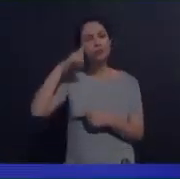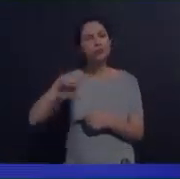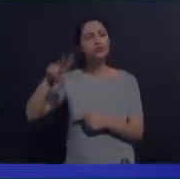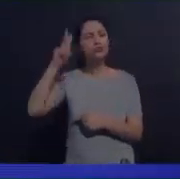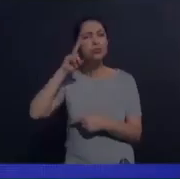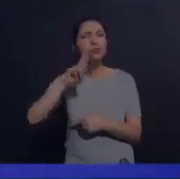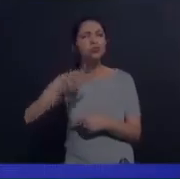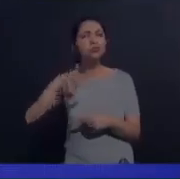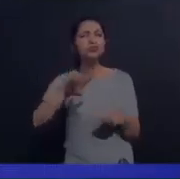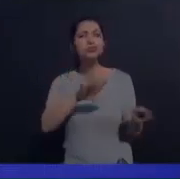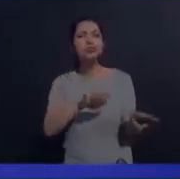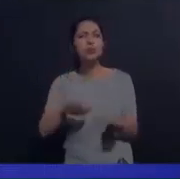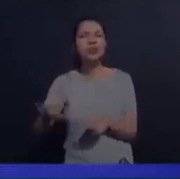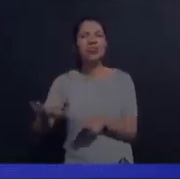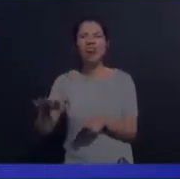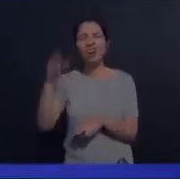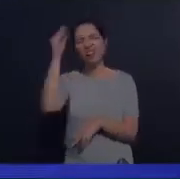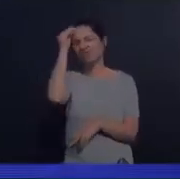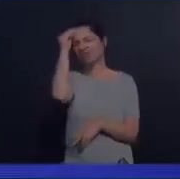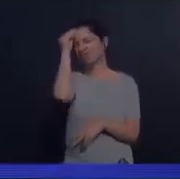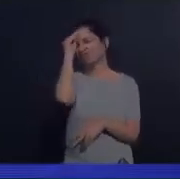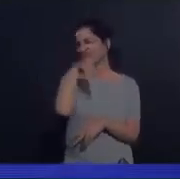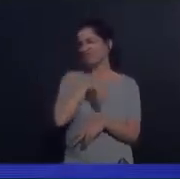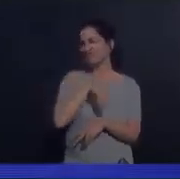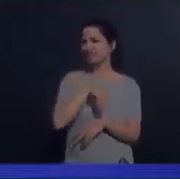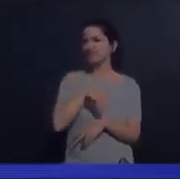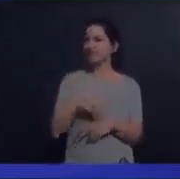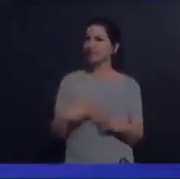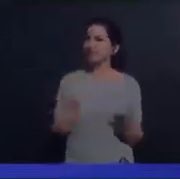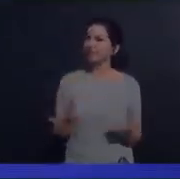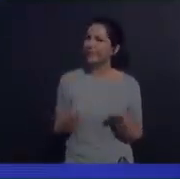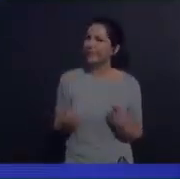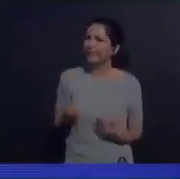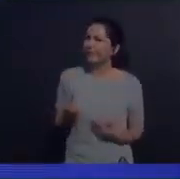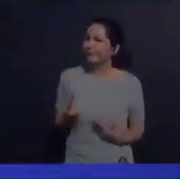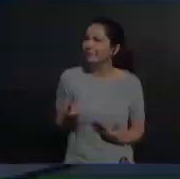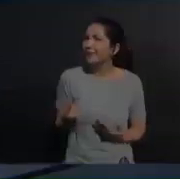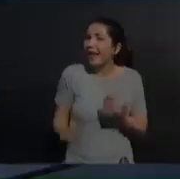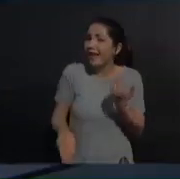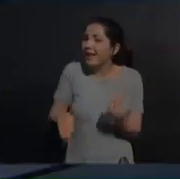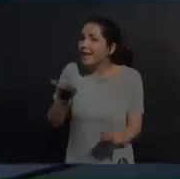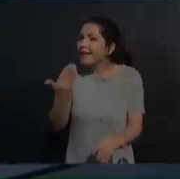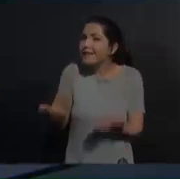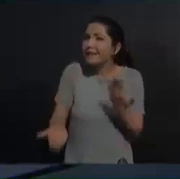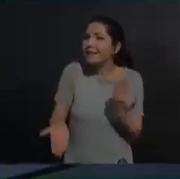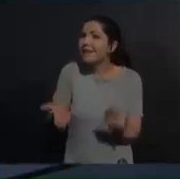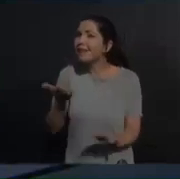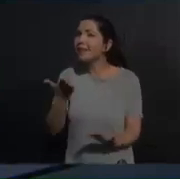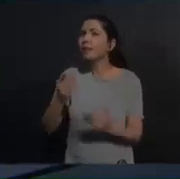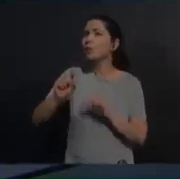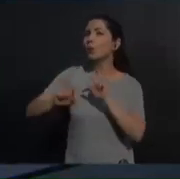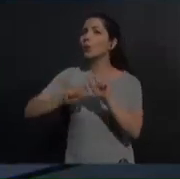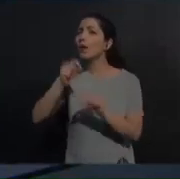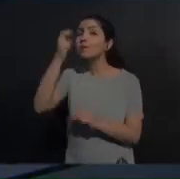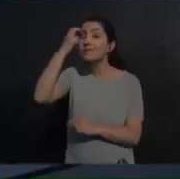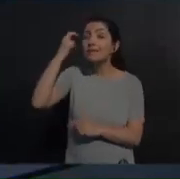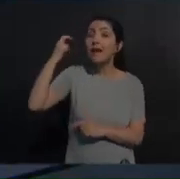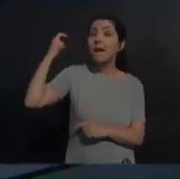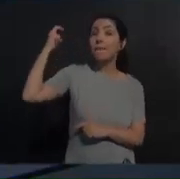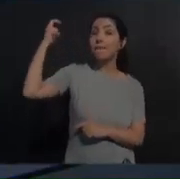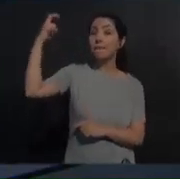não quer mais. O que é espírito de equilíbrio, gente? É espírito de sabedoria, não